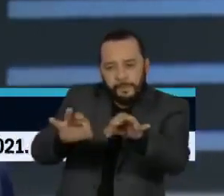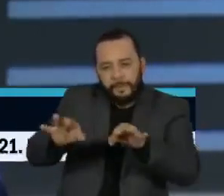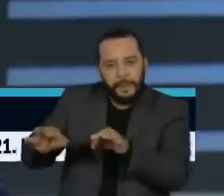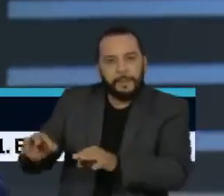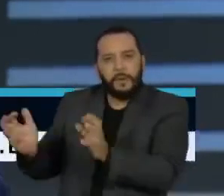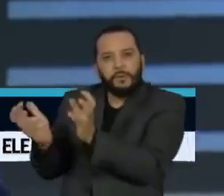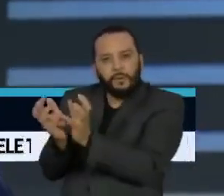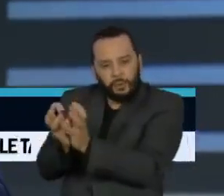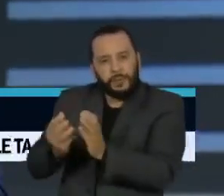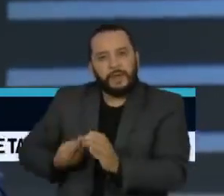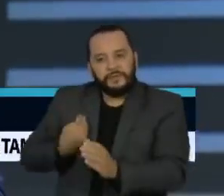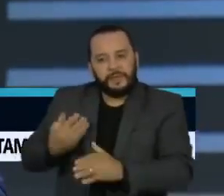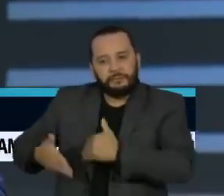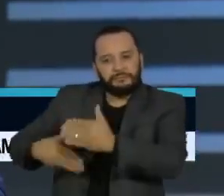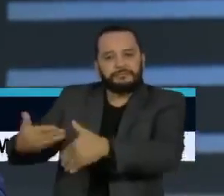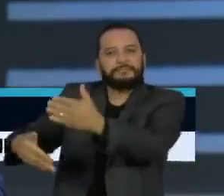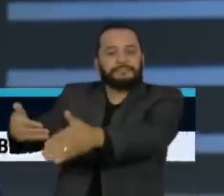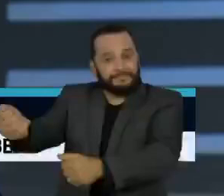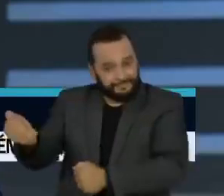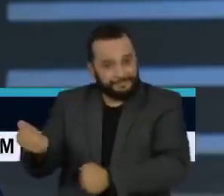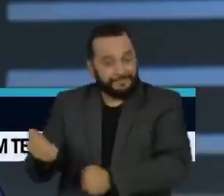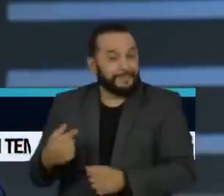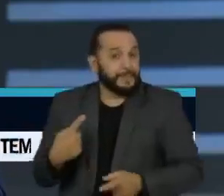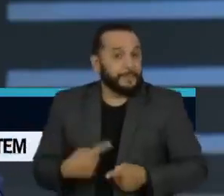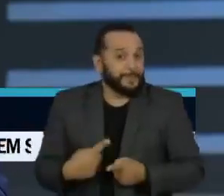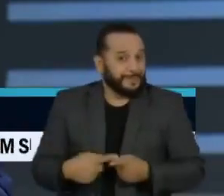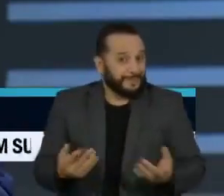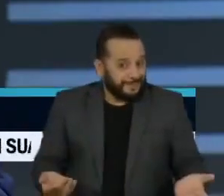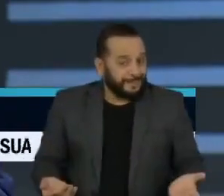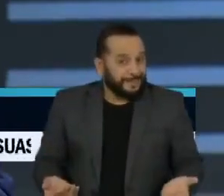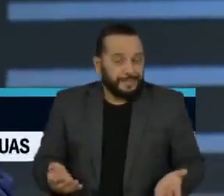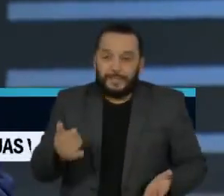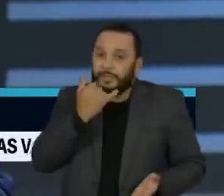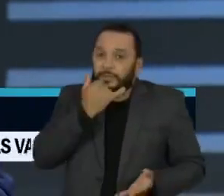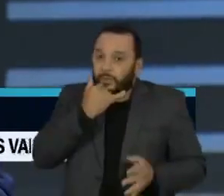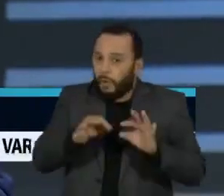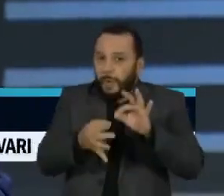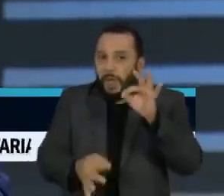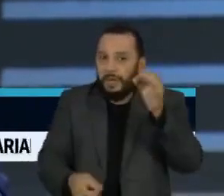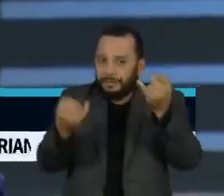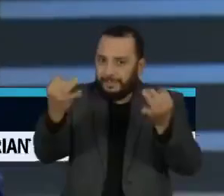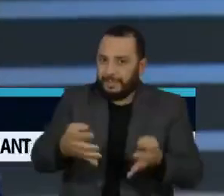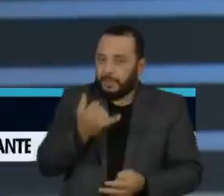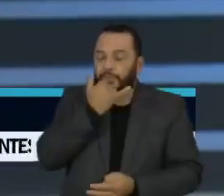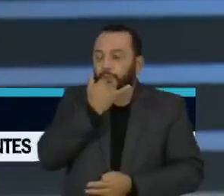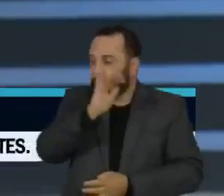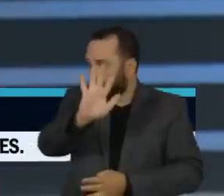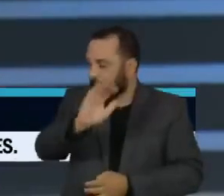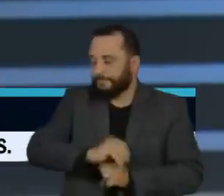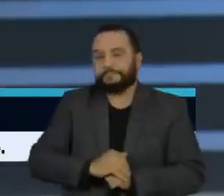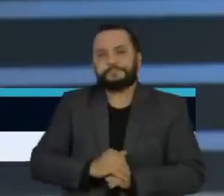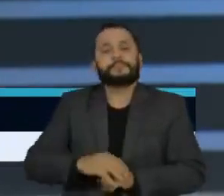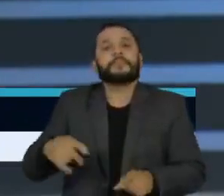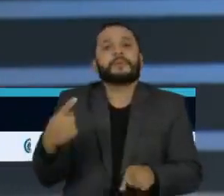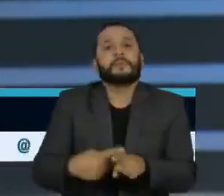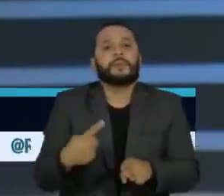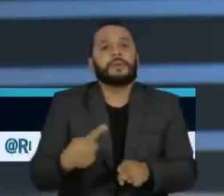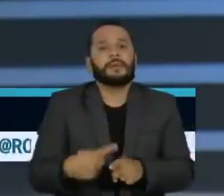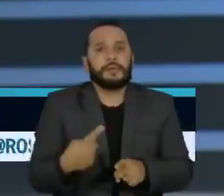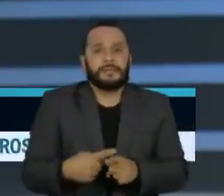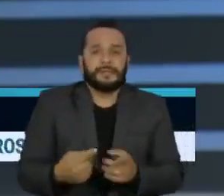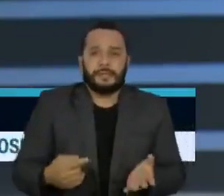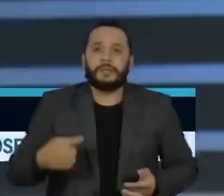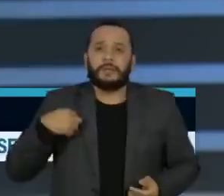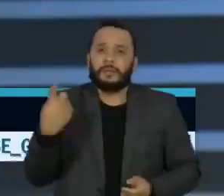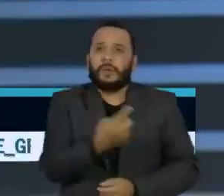constitui e segue a vida a interpretação é só porque Desculpe ter estendido um pouco explicação porque nós não temos Por